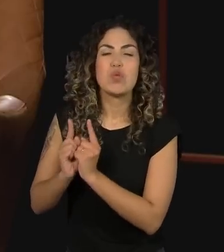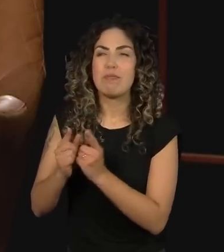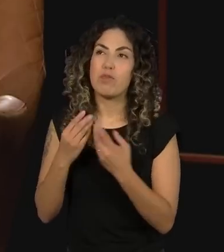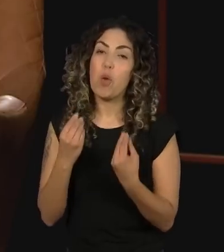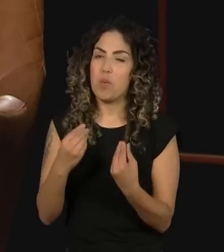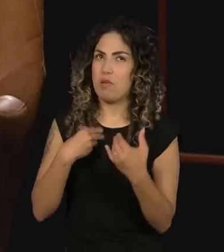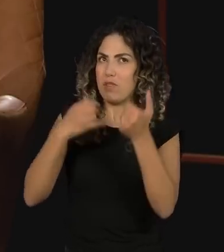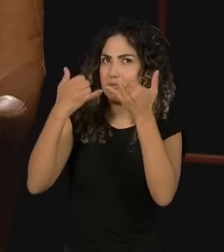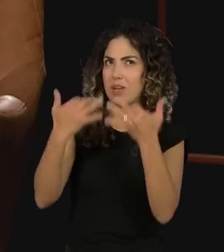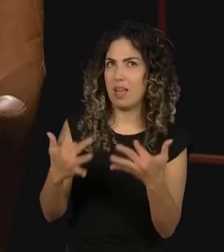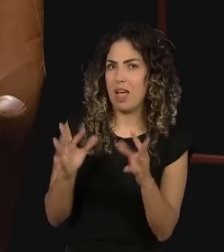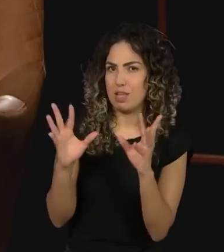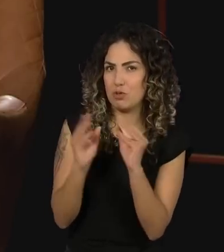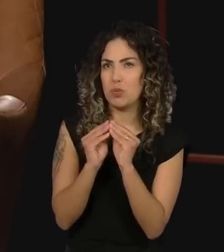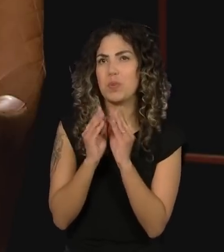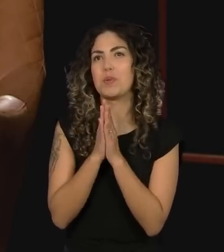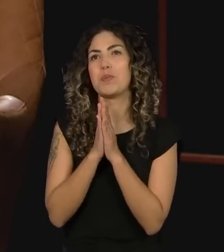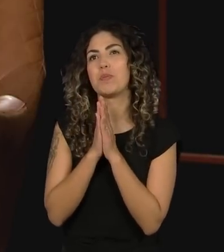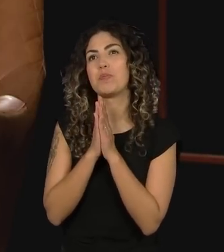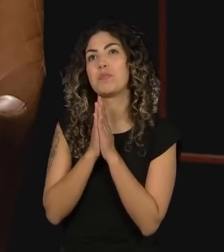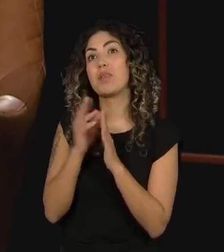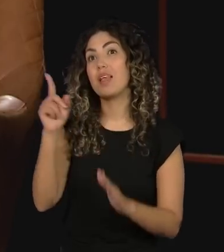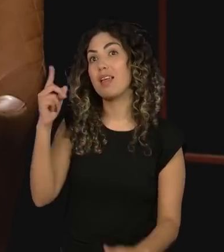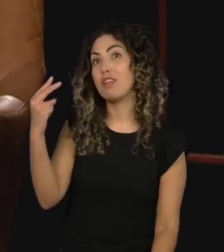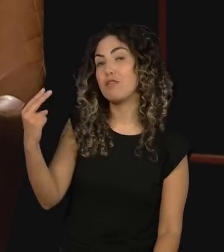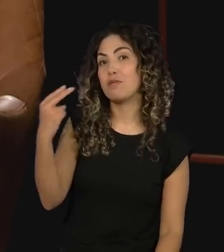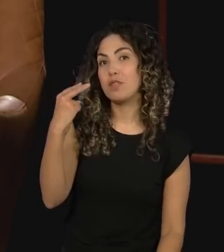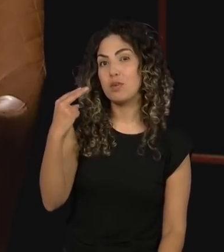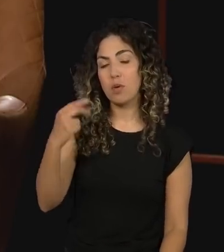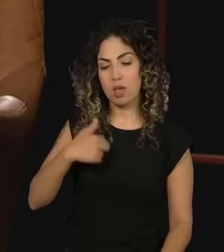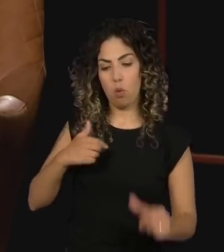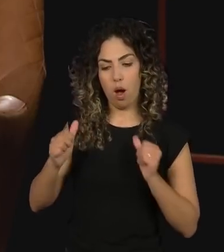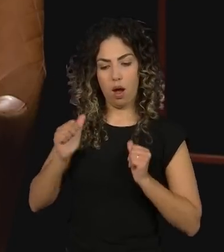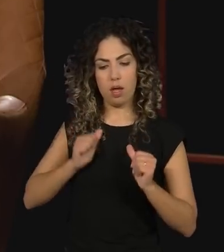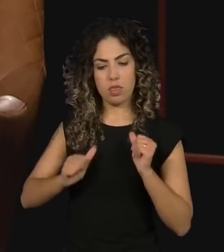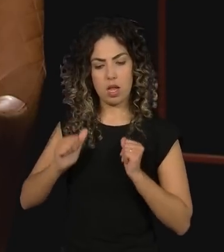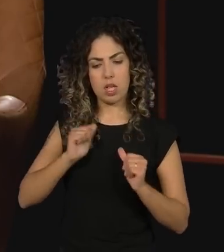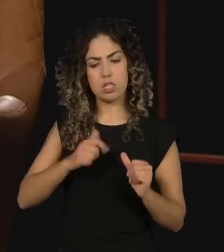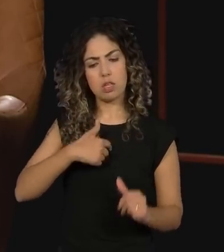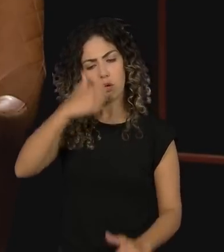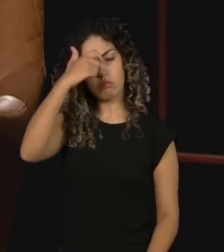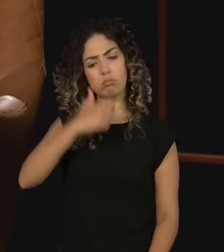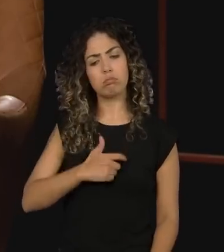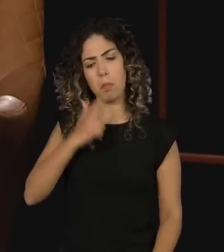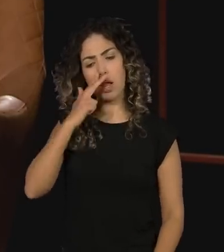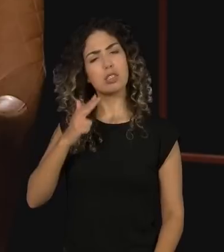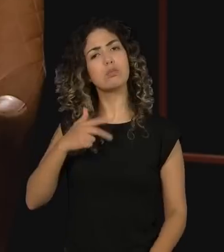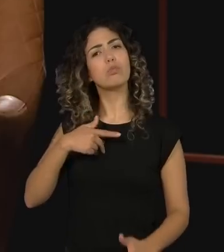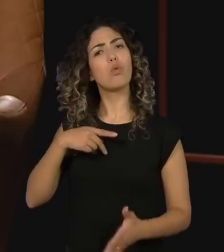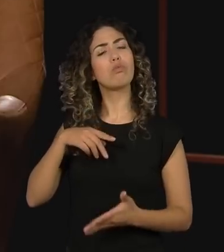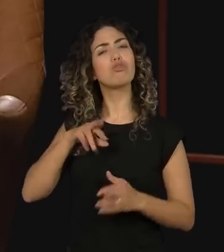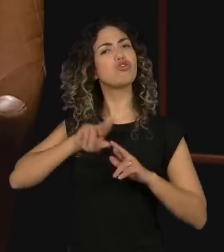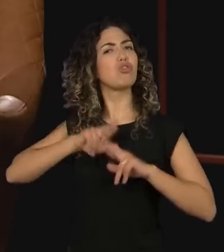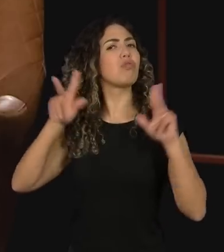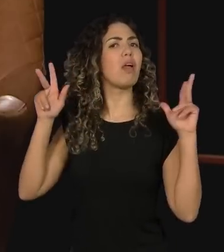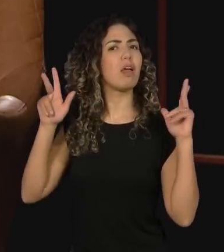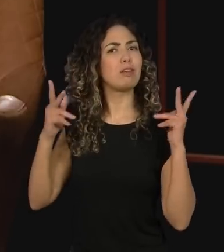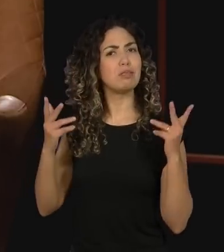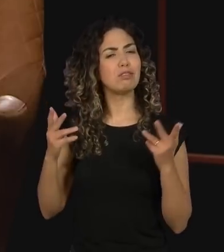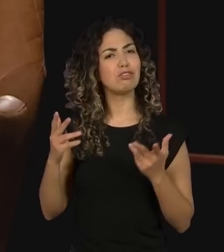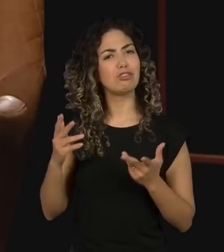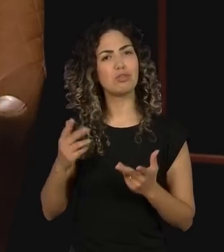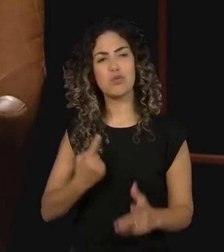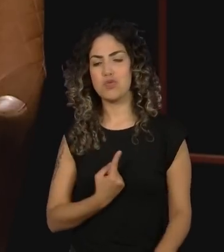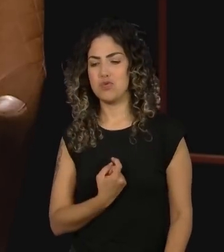resumir, ele me viu como uma atriz, uma pessoa muito original, que